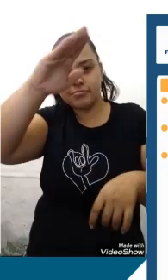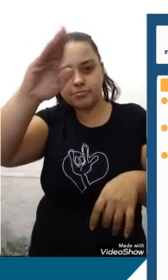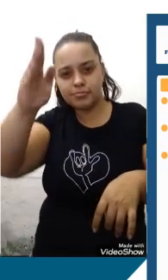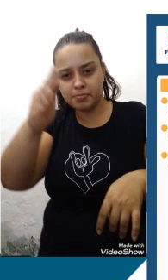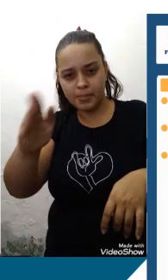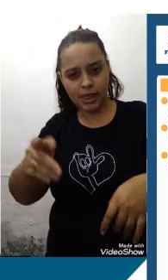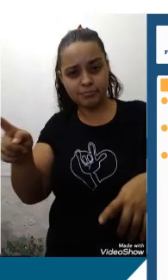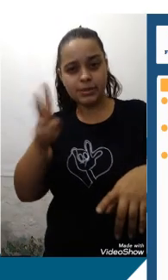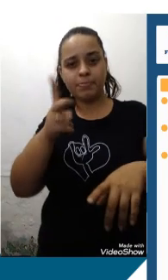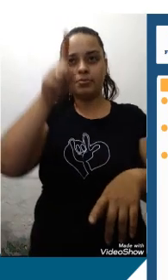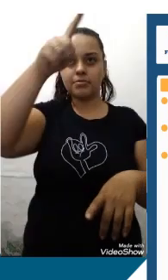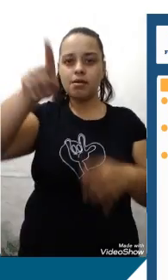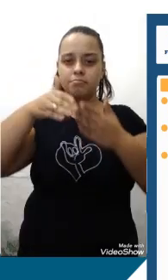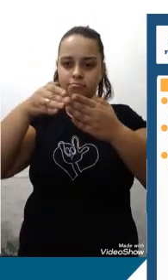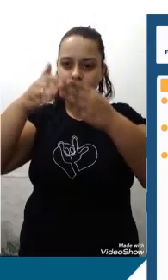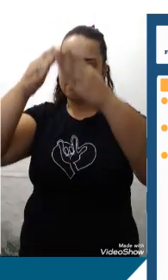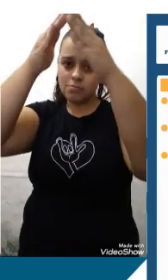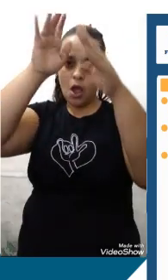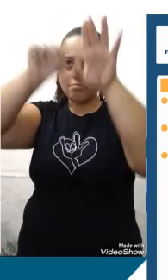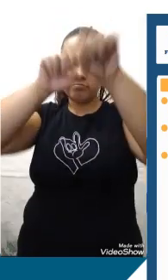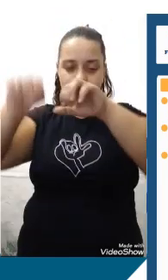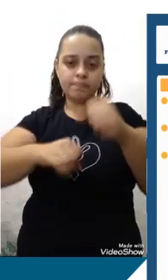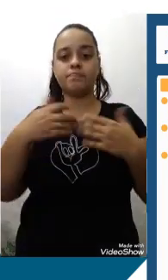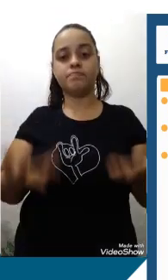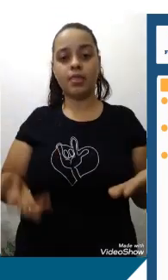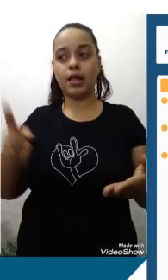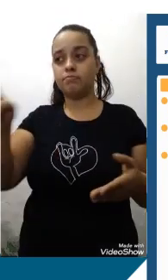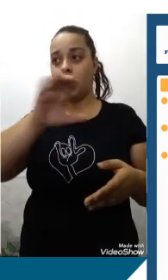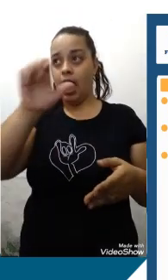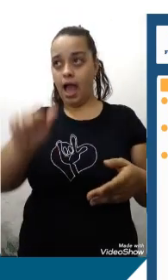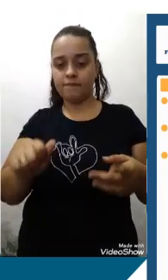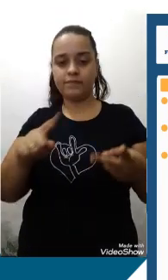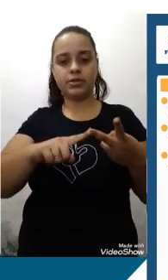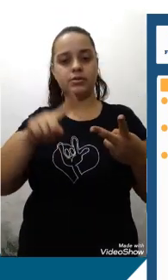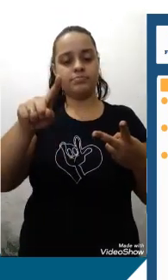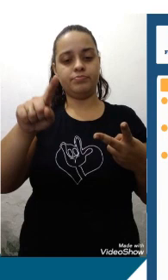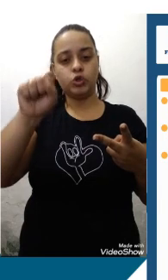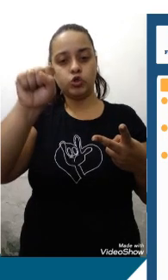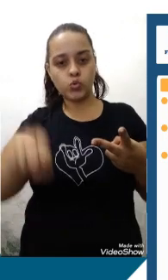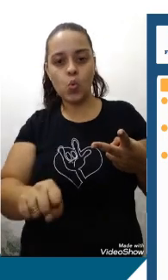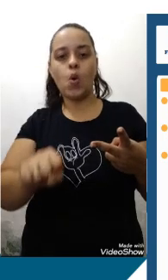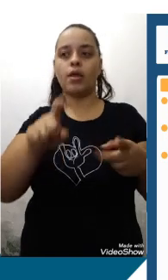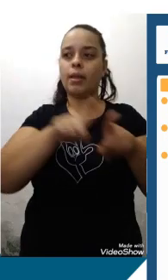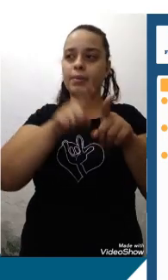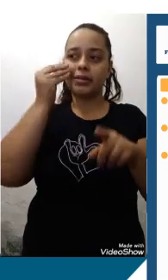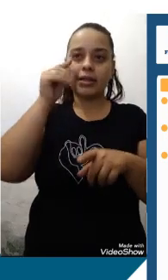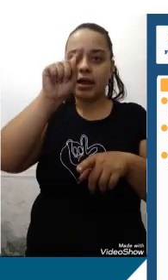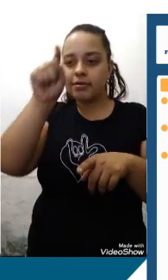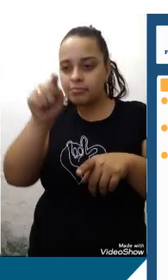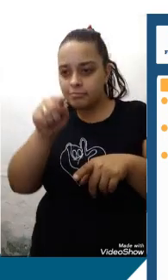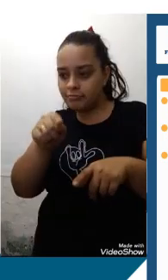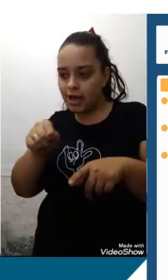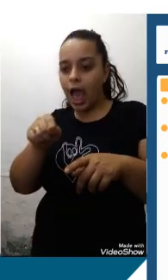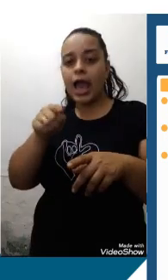aos comerciantes que ficavam em Portugal. Nesse momento, dobrar a costa da África pelo sul e se colocar no caminho das Índias já se apresentava como